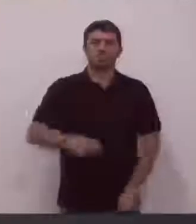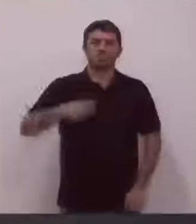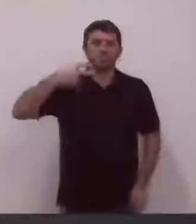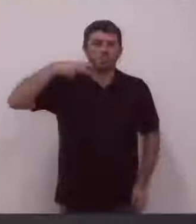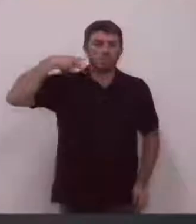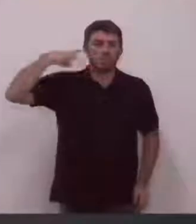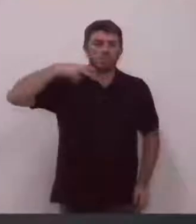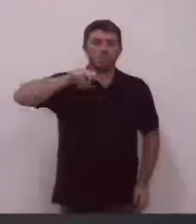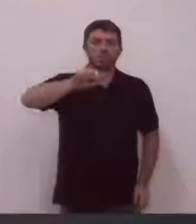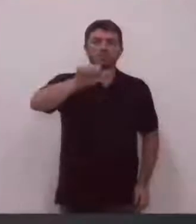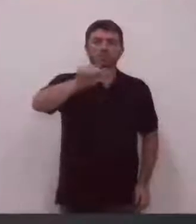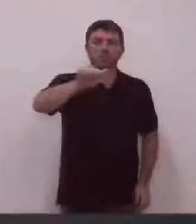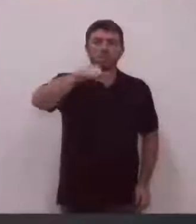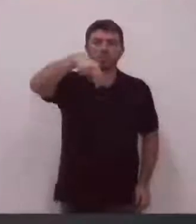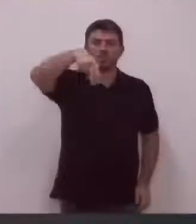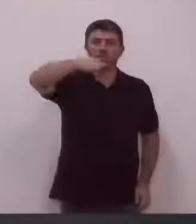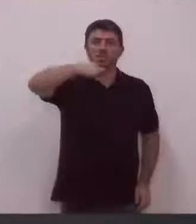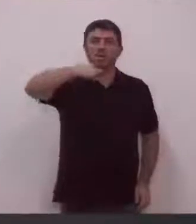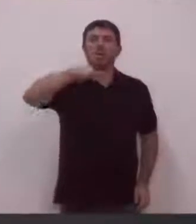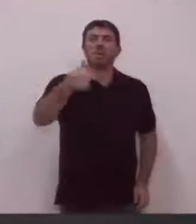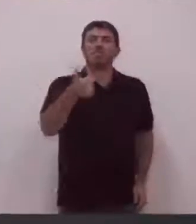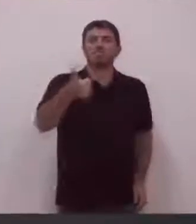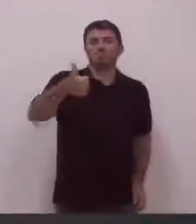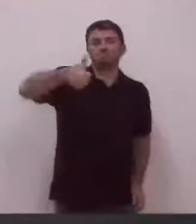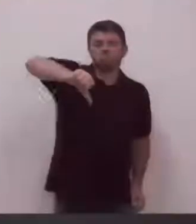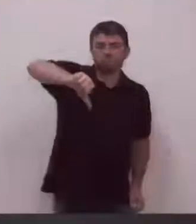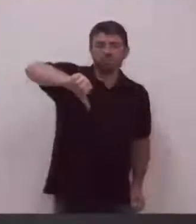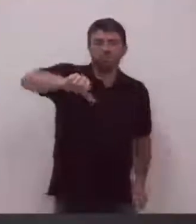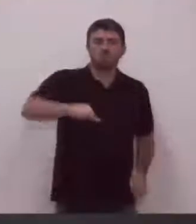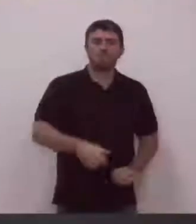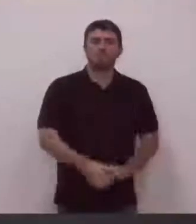Vereadora Ana Genesini. Reprovo.